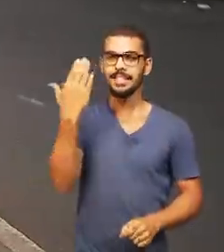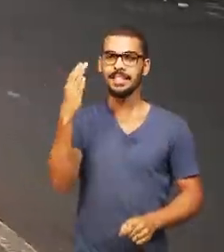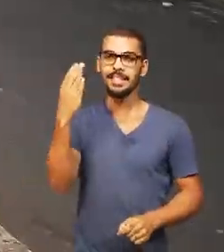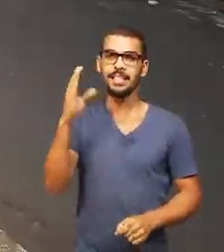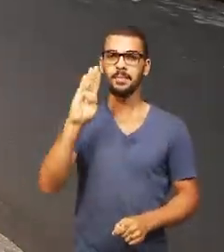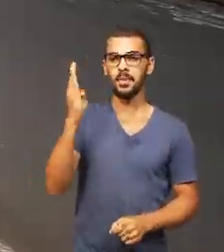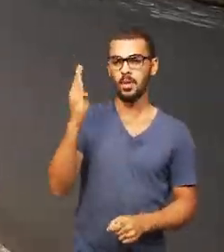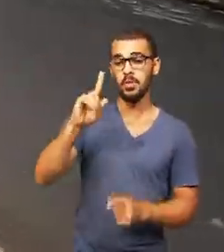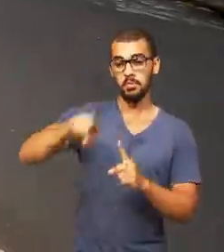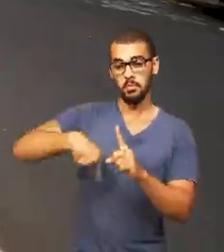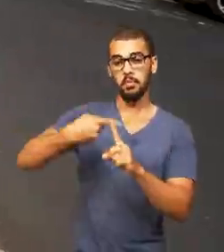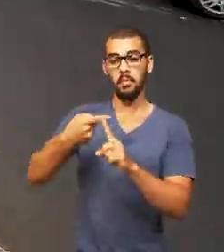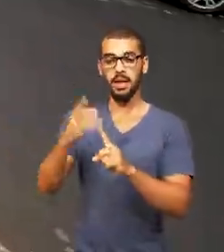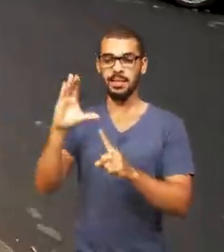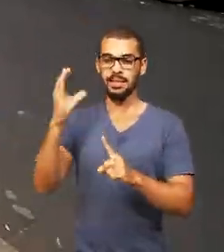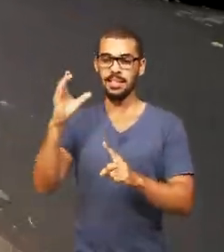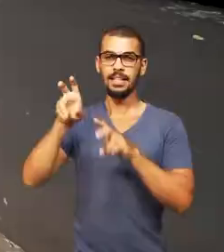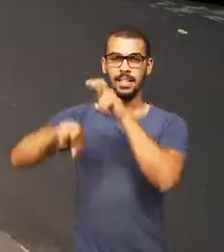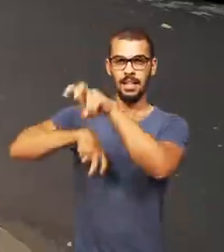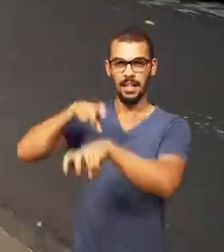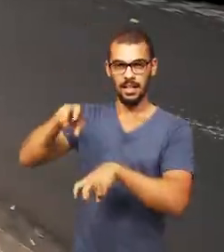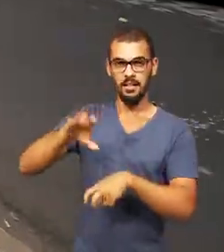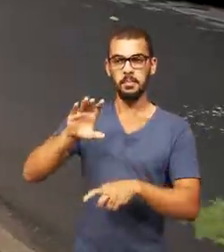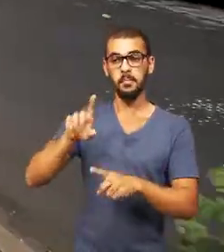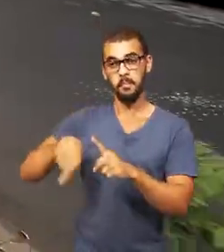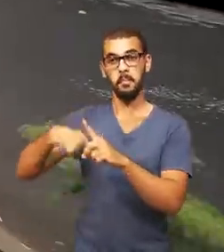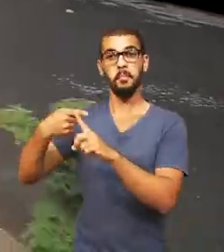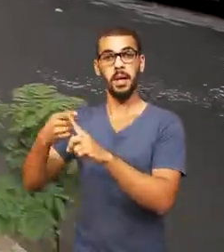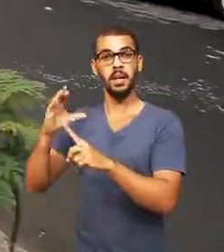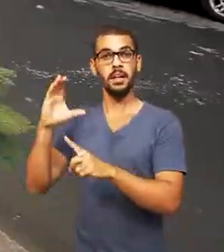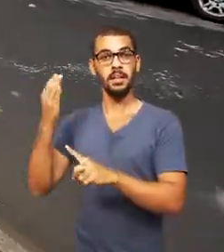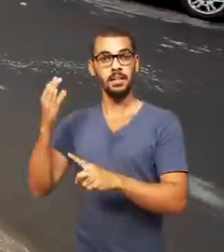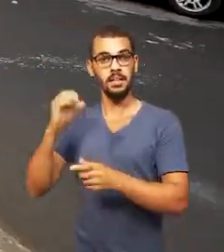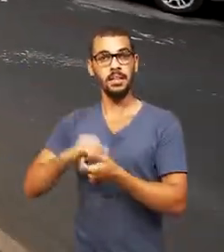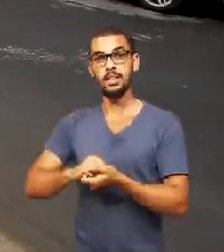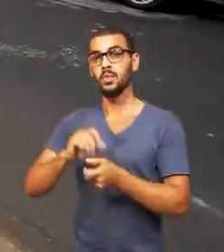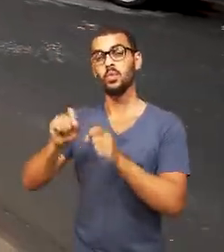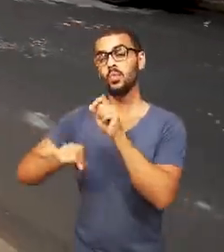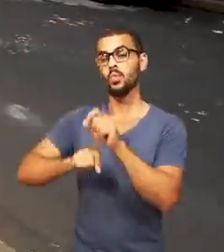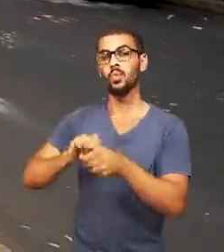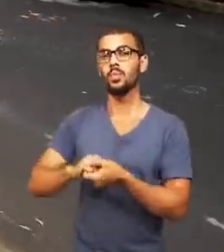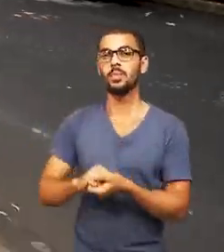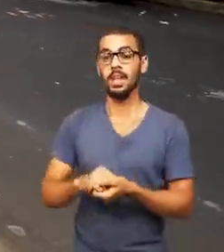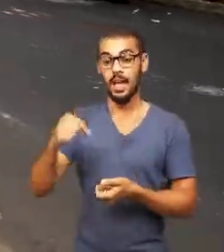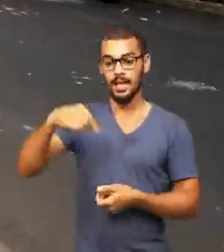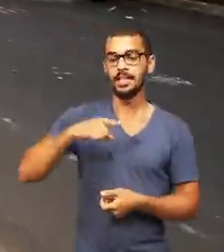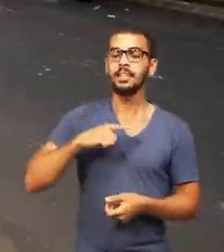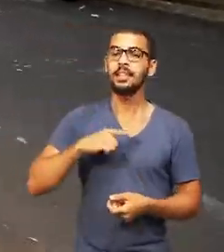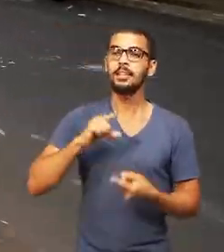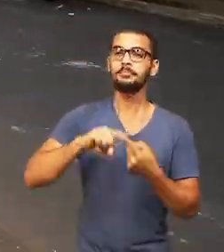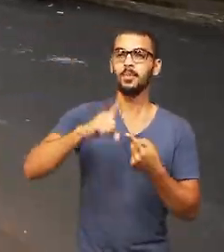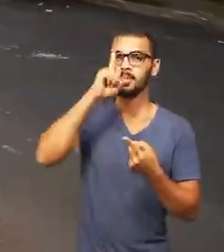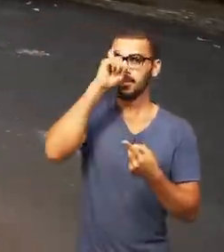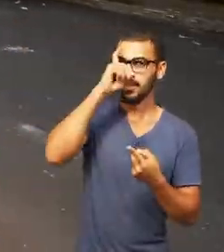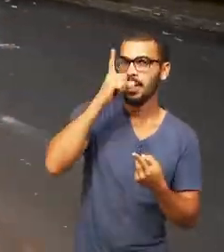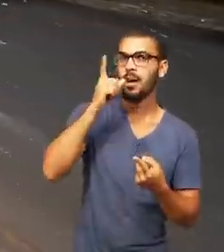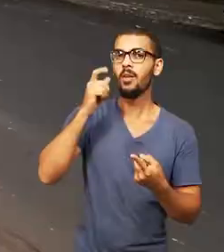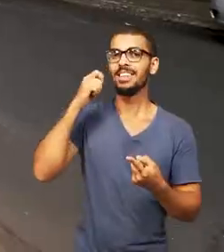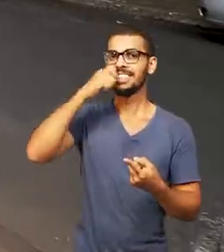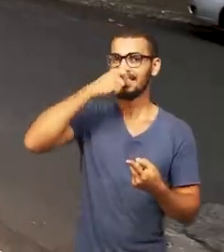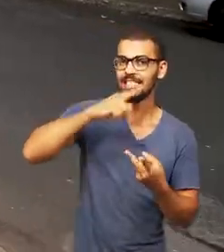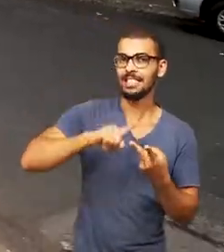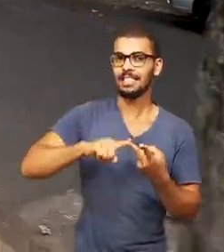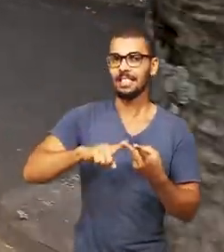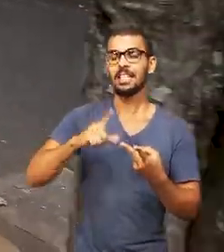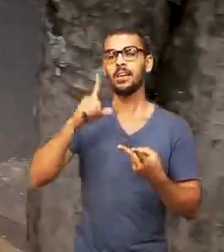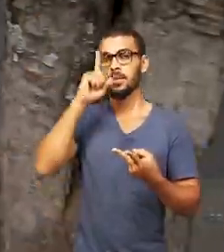Biológicas, Ciências da Saúde e Ciências Agrárias. É aqui também que funciona a Escola Técnica de Saúde, o Hospital de Clínicas de